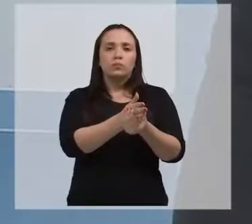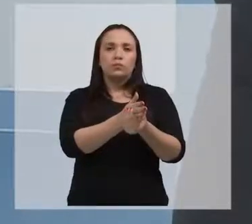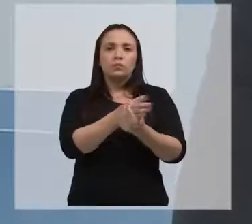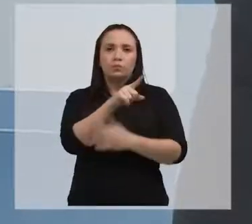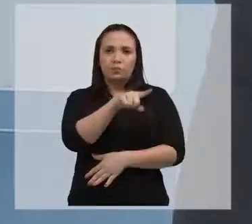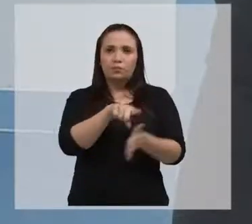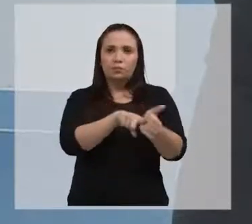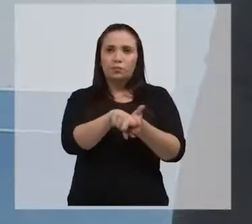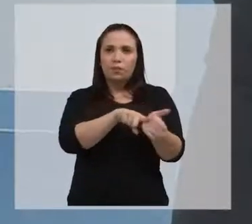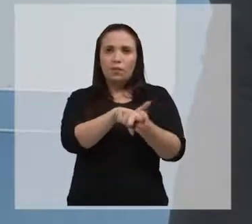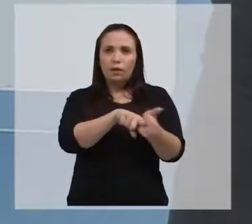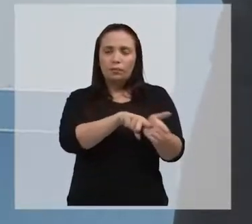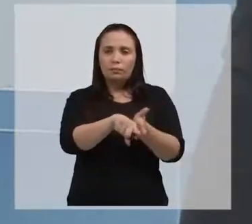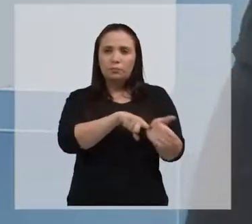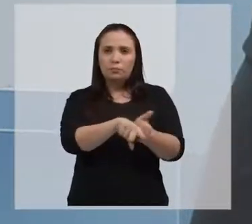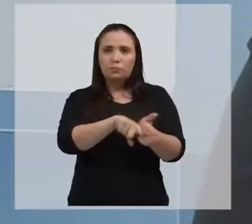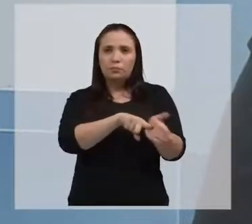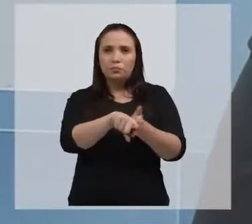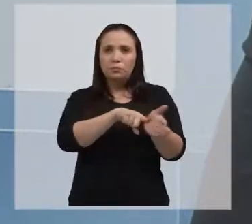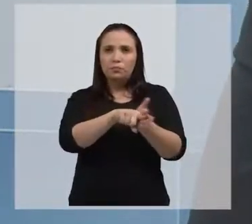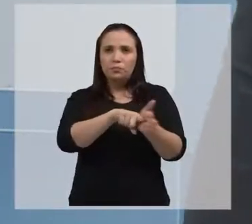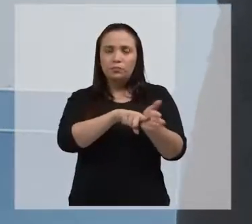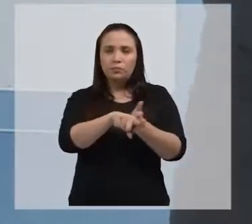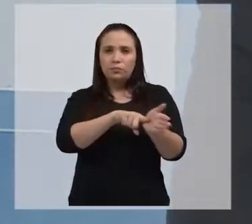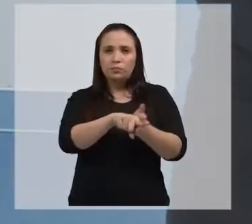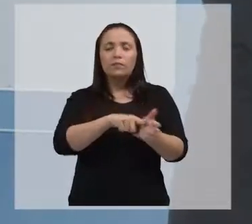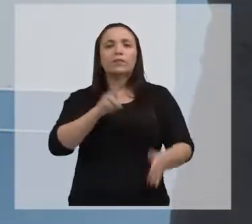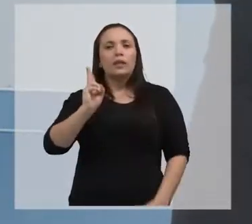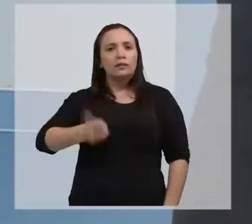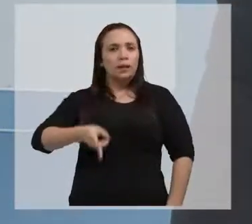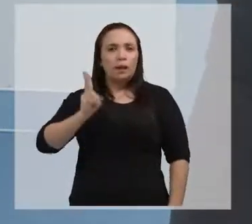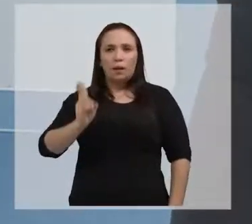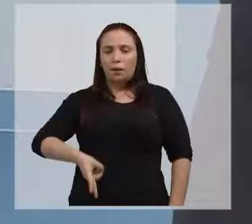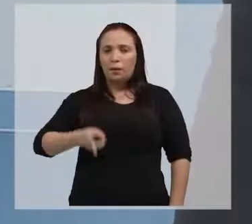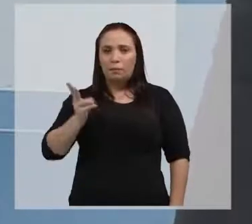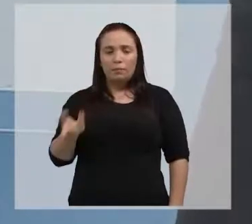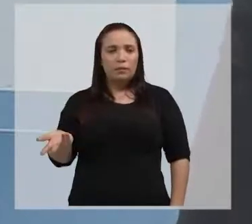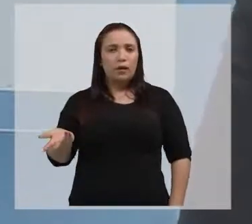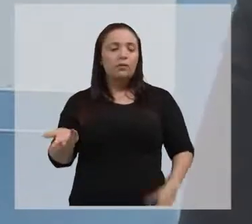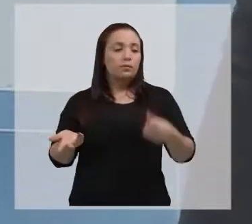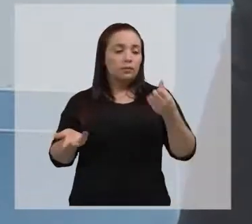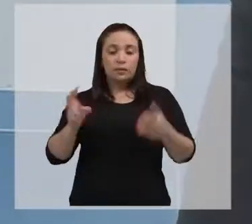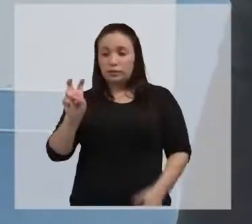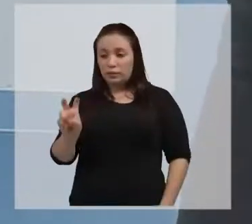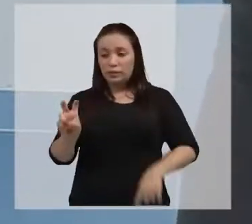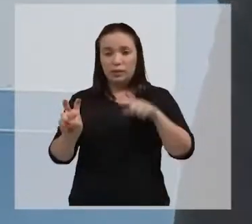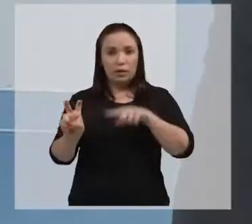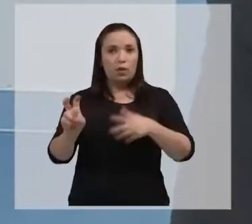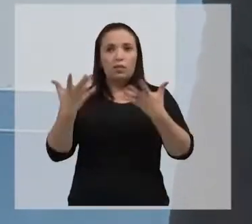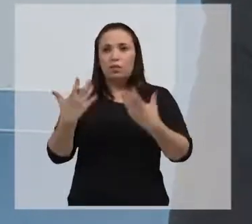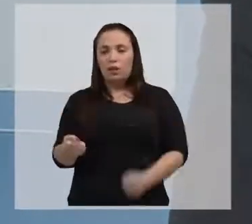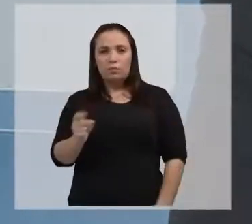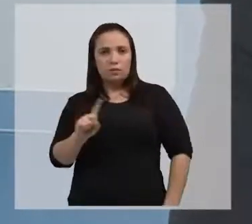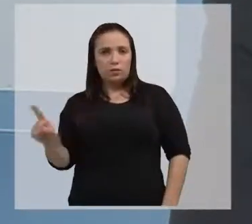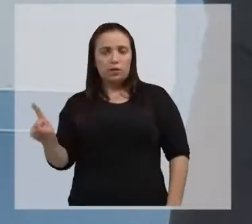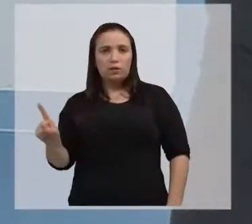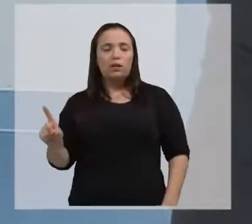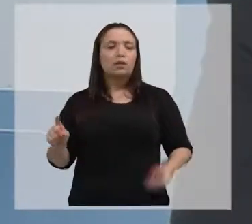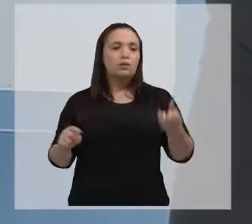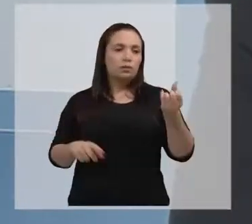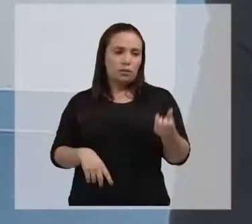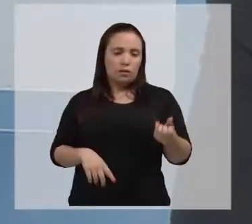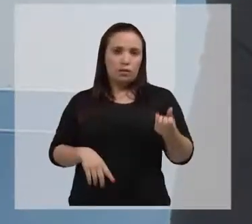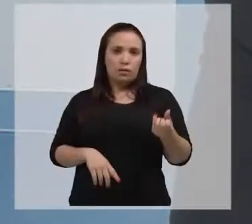à investigação, que não é nem... vai ser a mesma coisa. 5 irão negar e 6